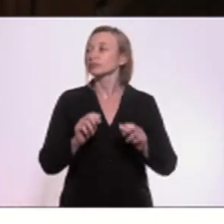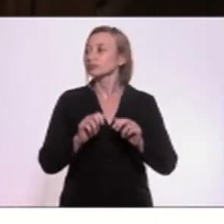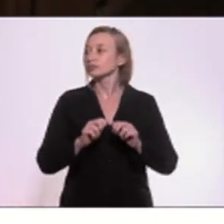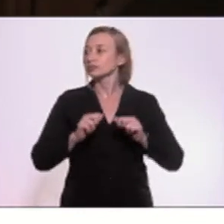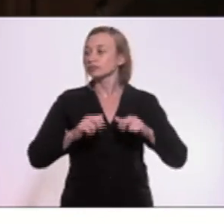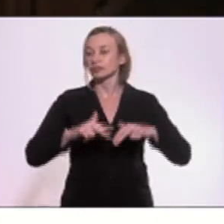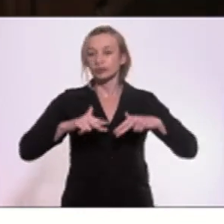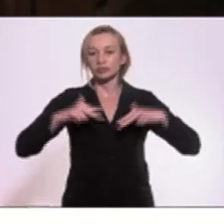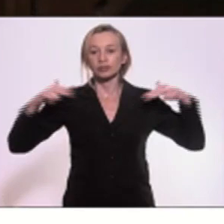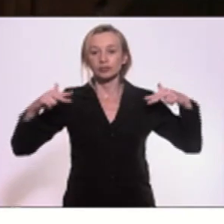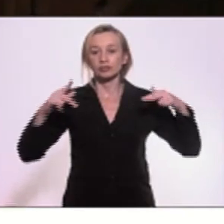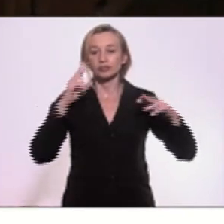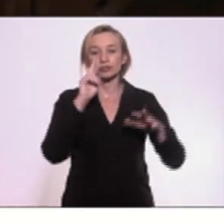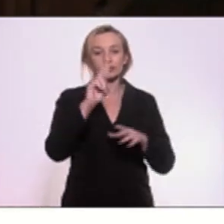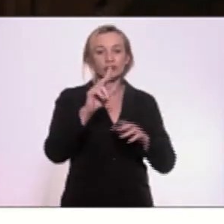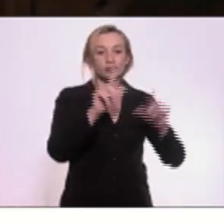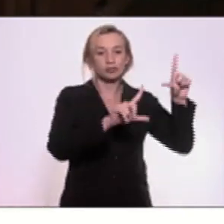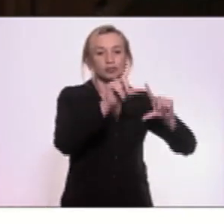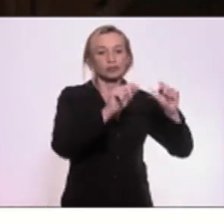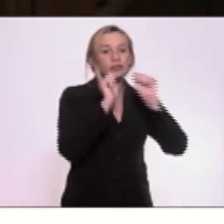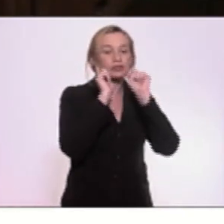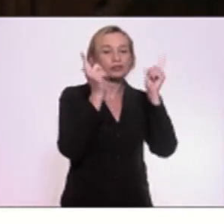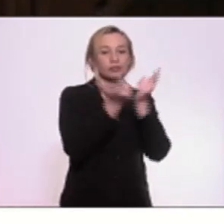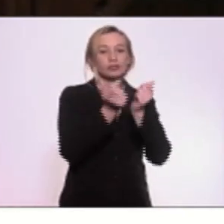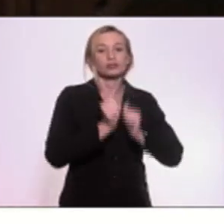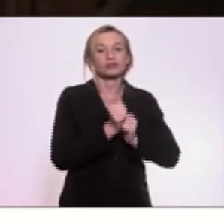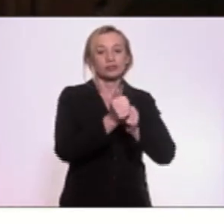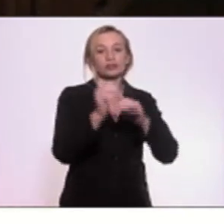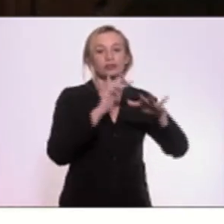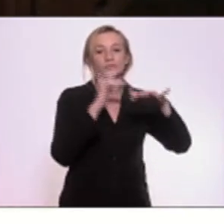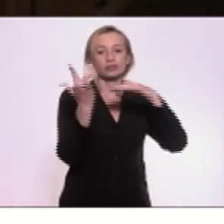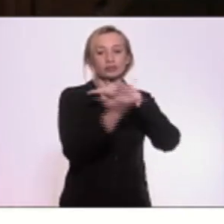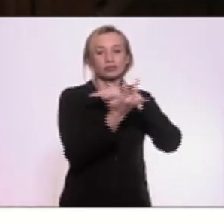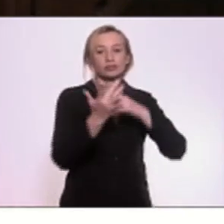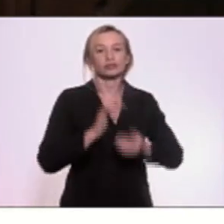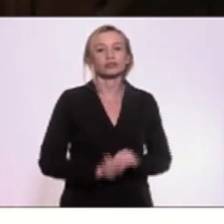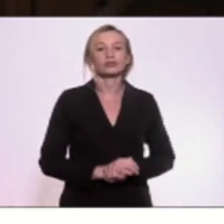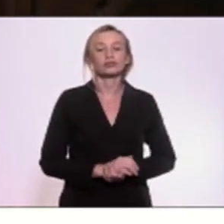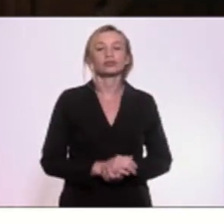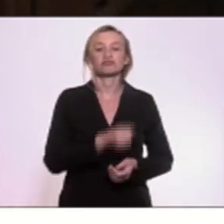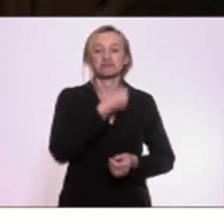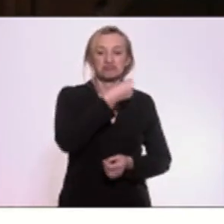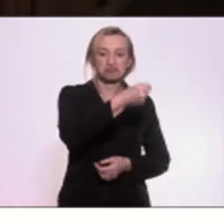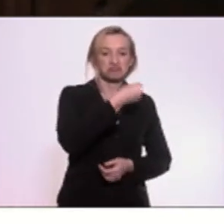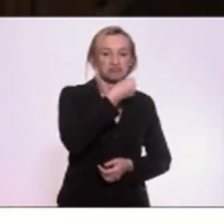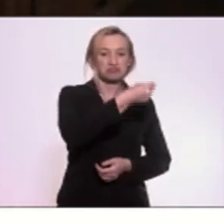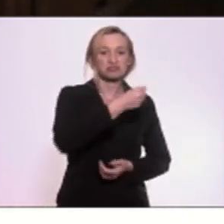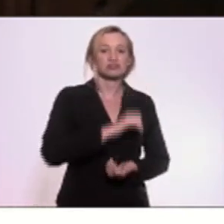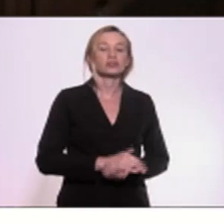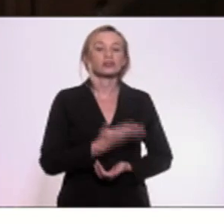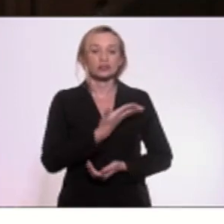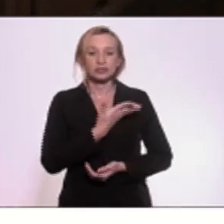que nos assistem pela TV Alerj, nos seguem pelas redes sociais, imprensa,